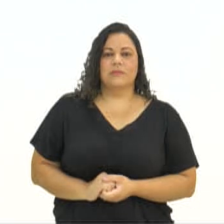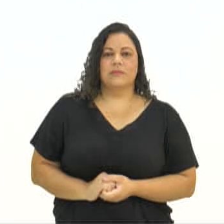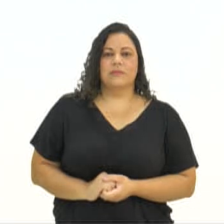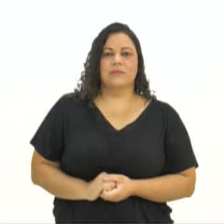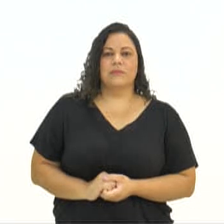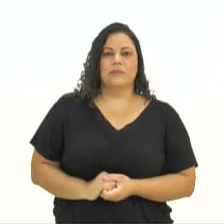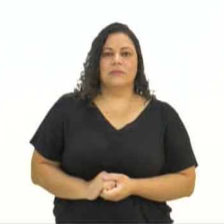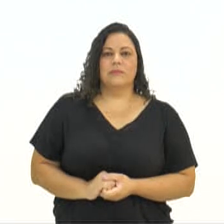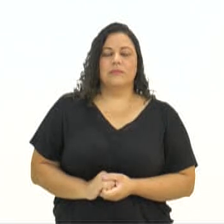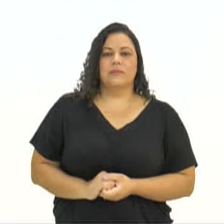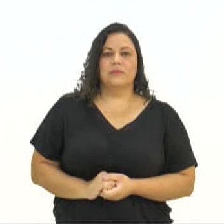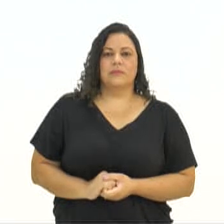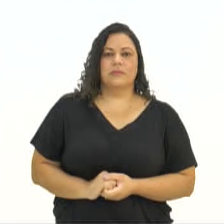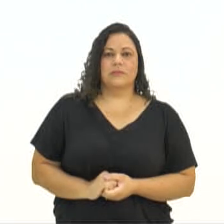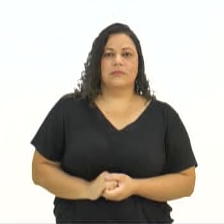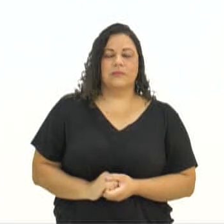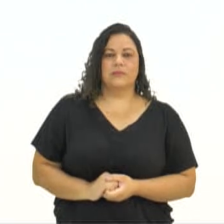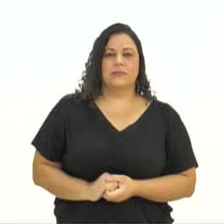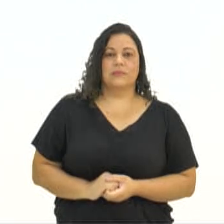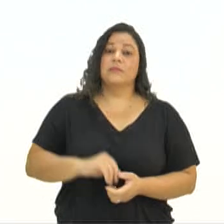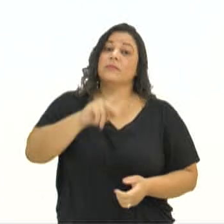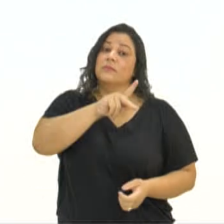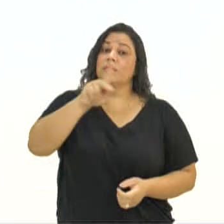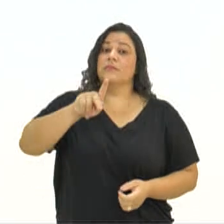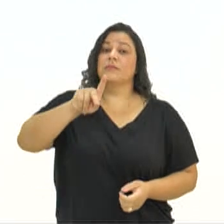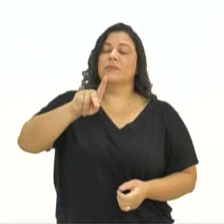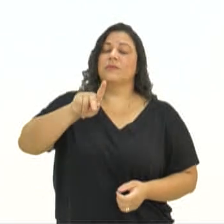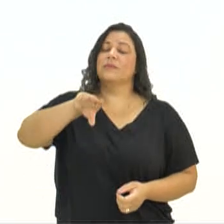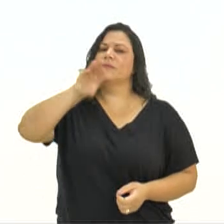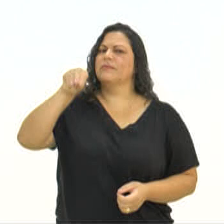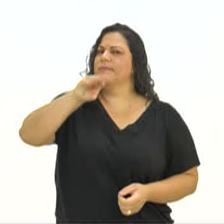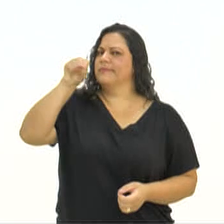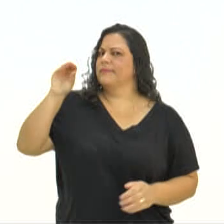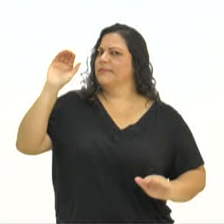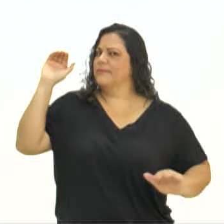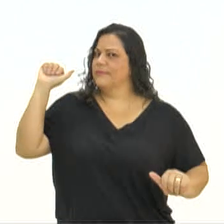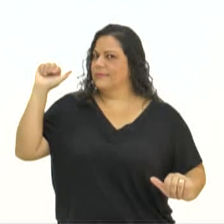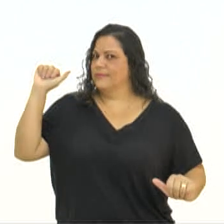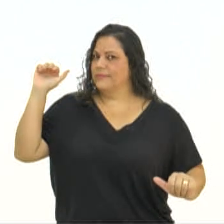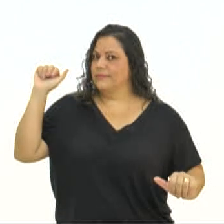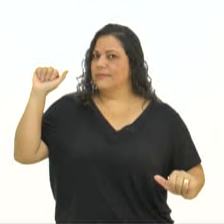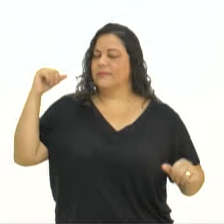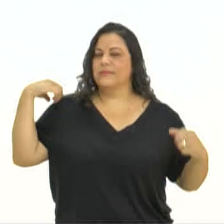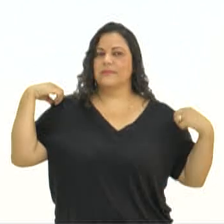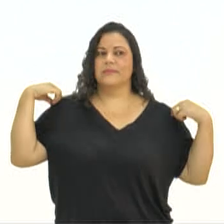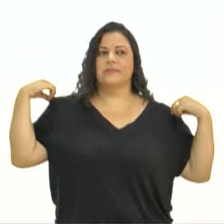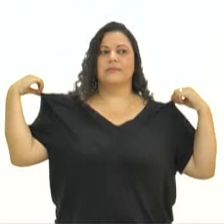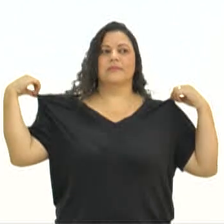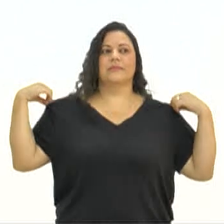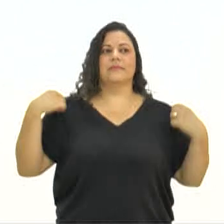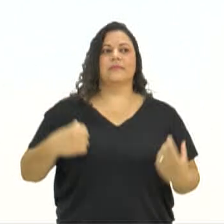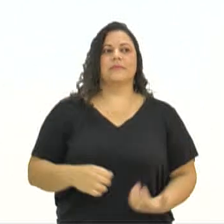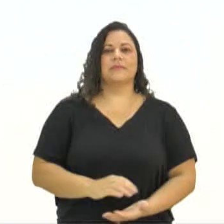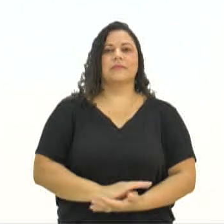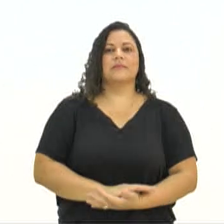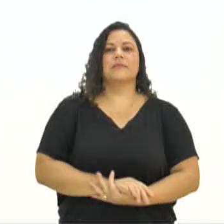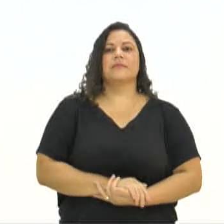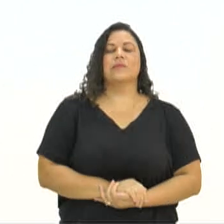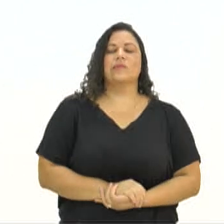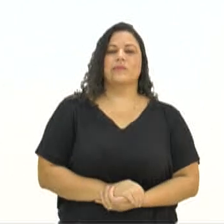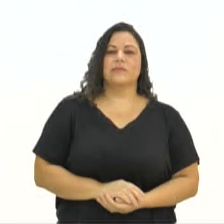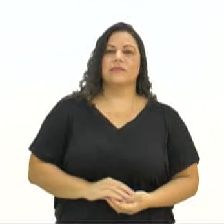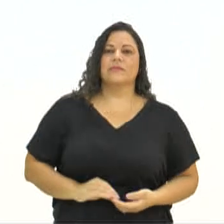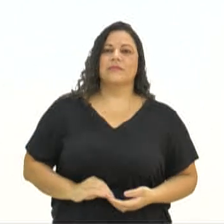museo. Es que Amazon.com, una de las librerías más grandes de Estados Unidos, anunció